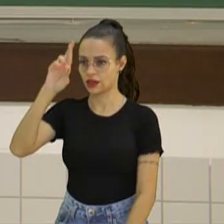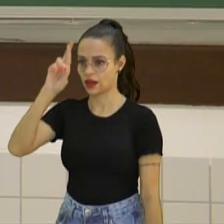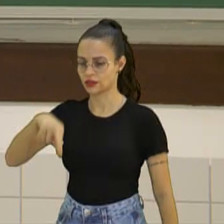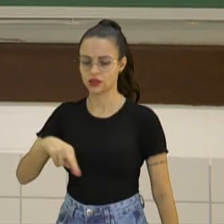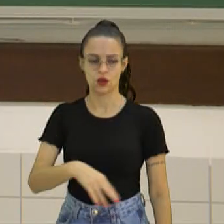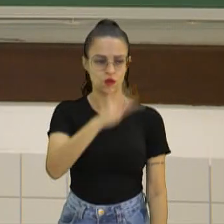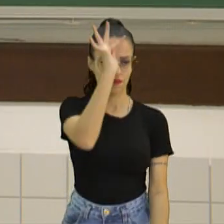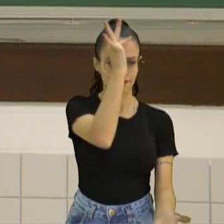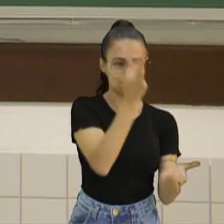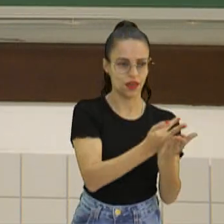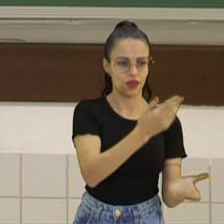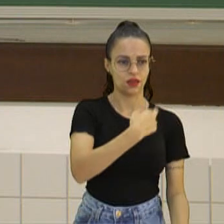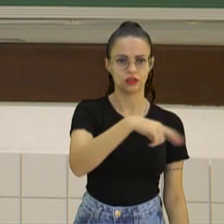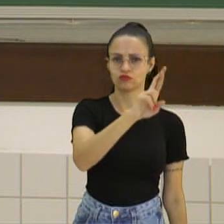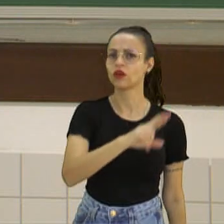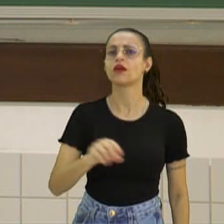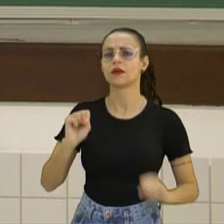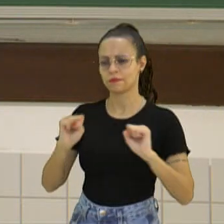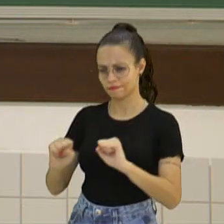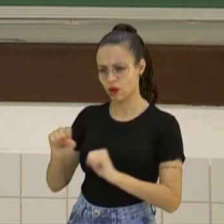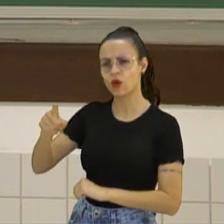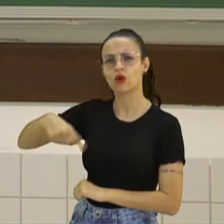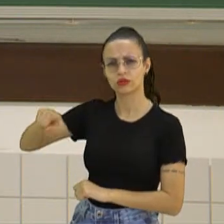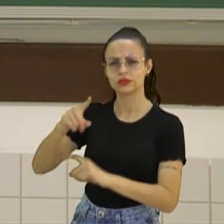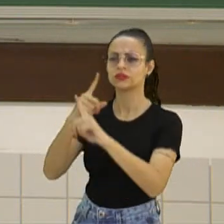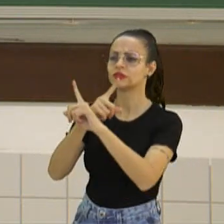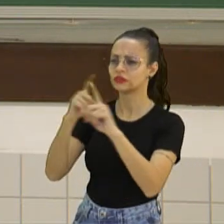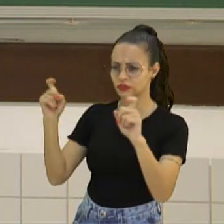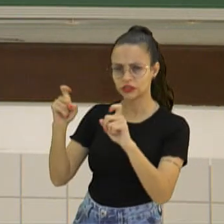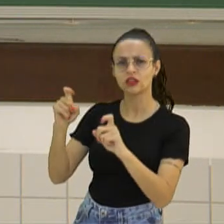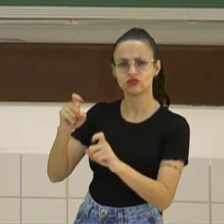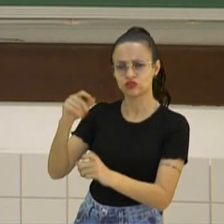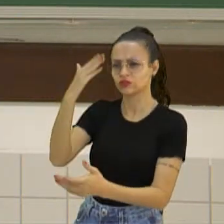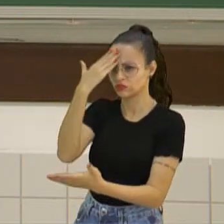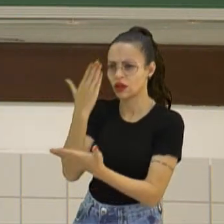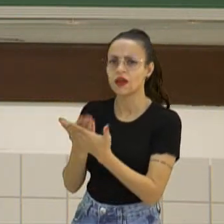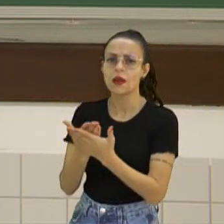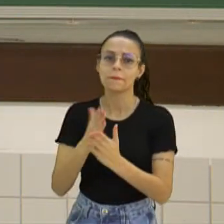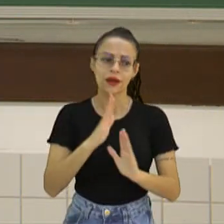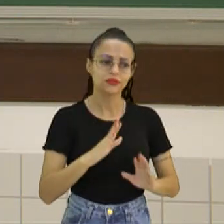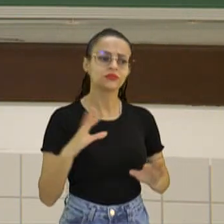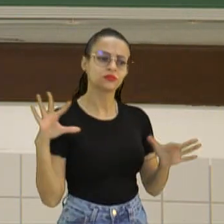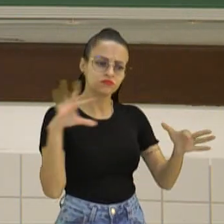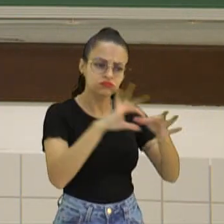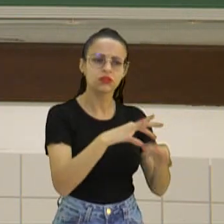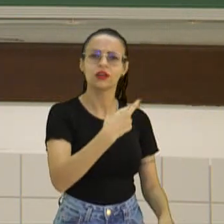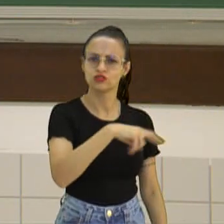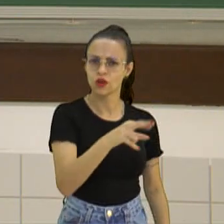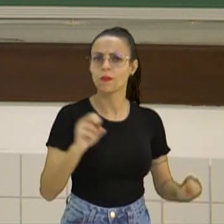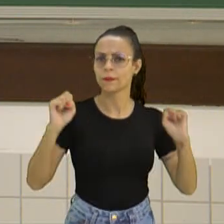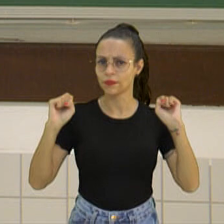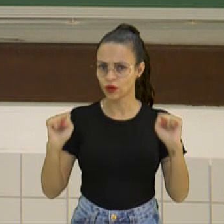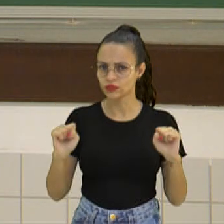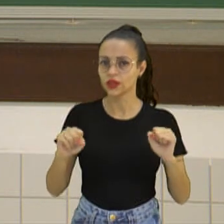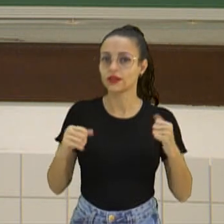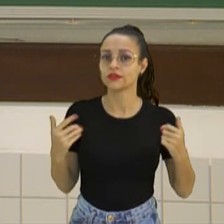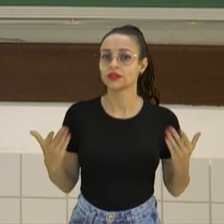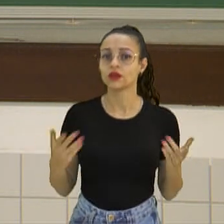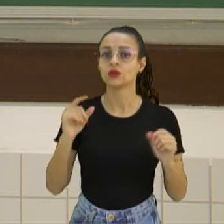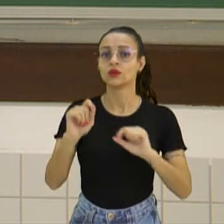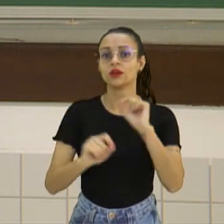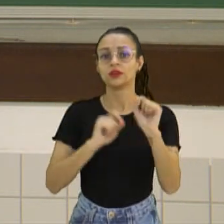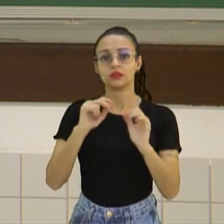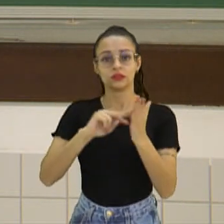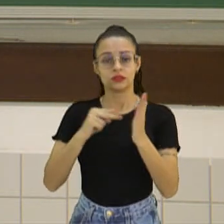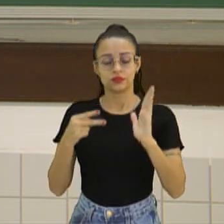fé e religião pessoa pode ser cientista como eram as tem e ter sua religiosidade com outro o dentista Então o que